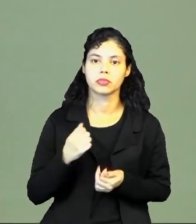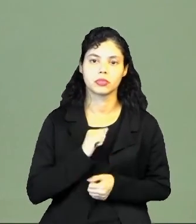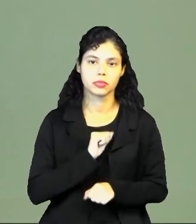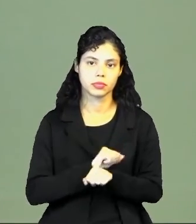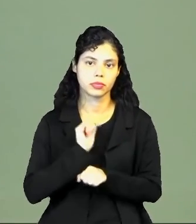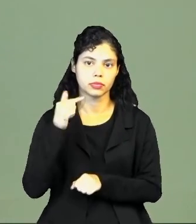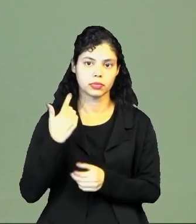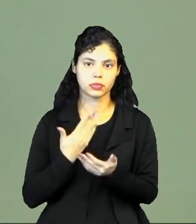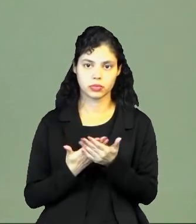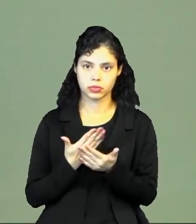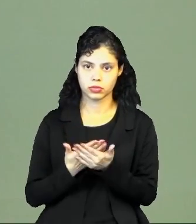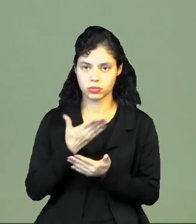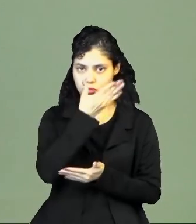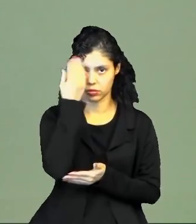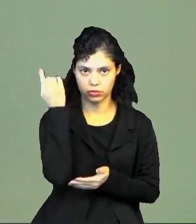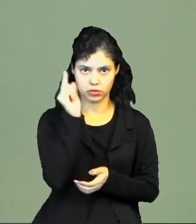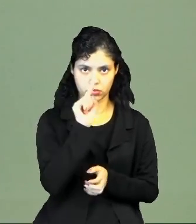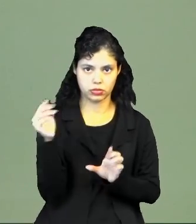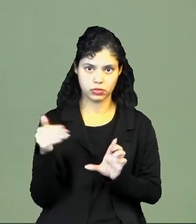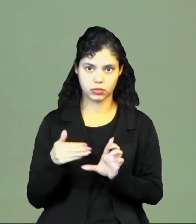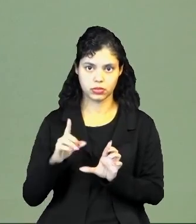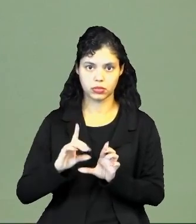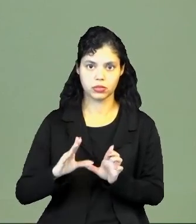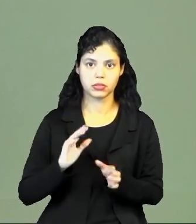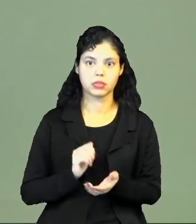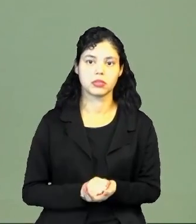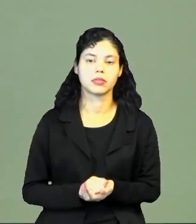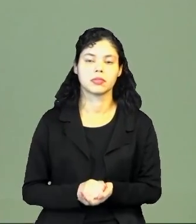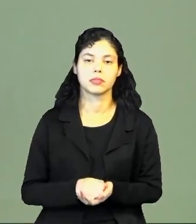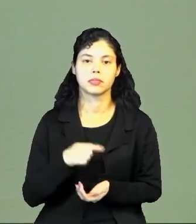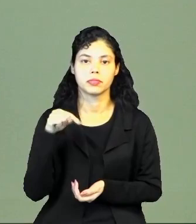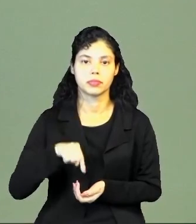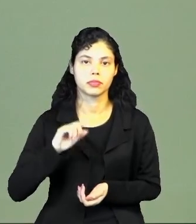aguardo na próxima aula, mas não esqueça de acessar a plataforma